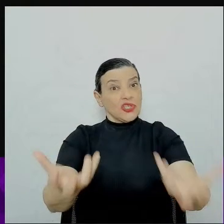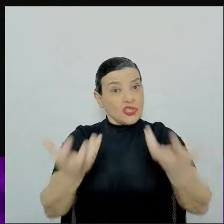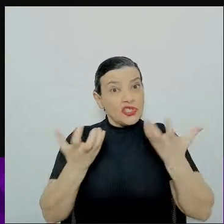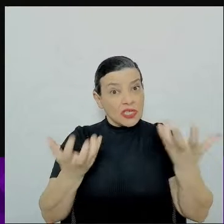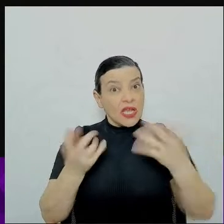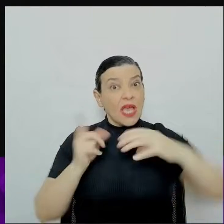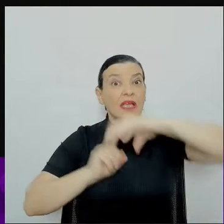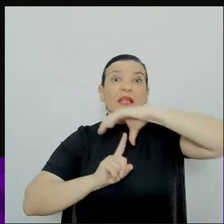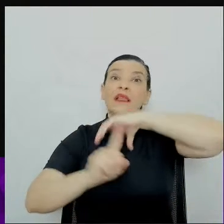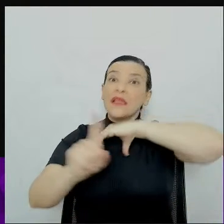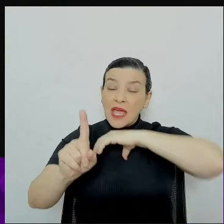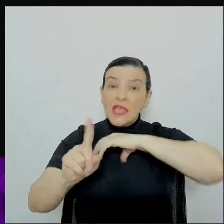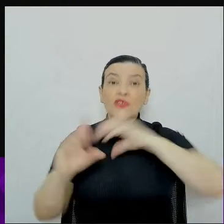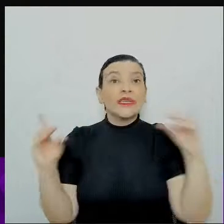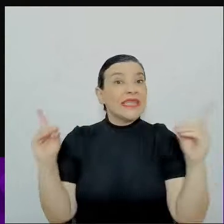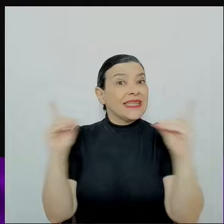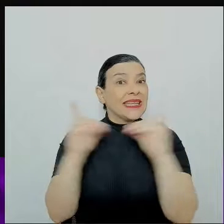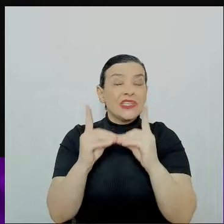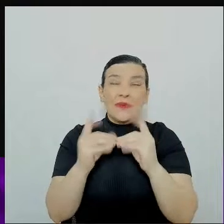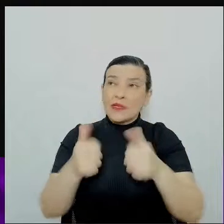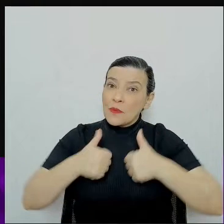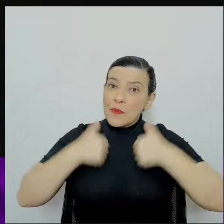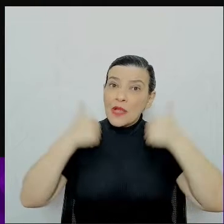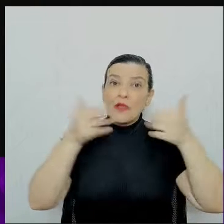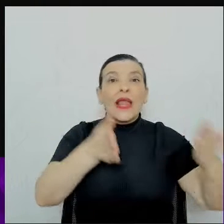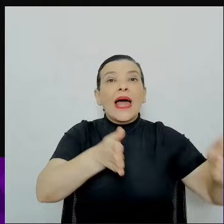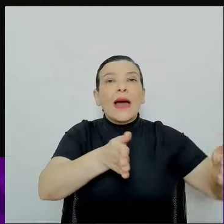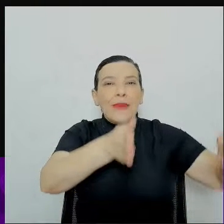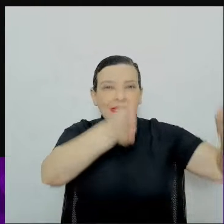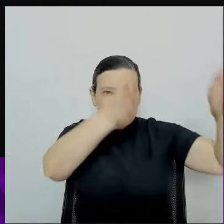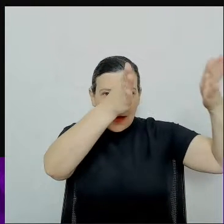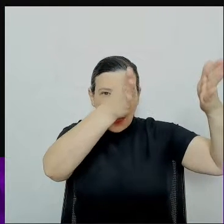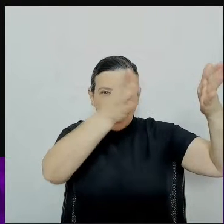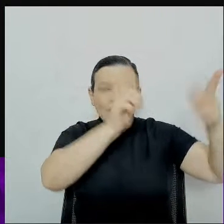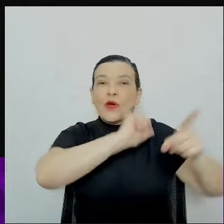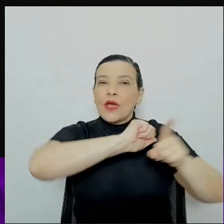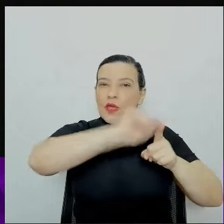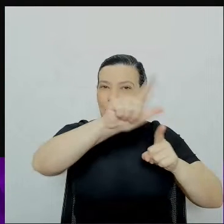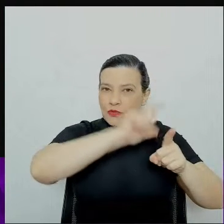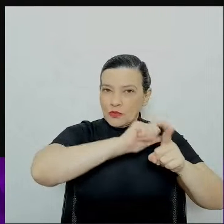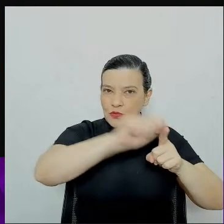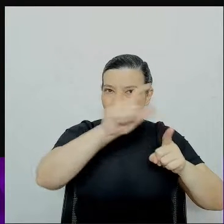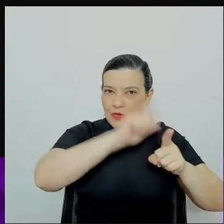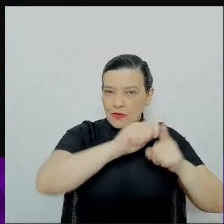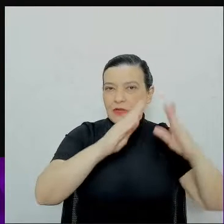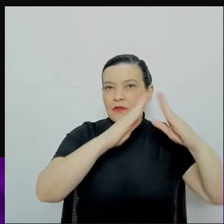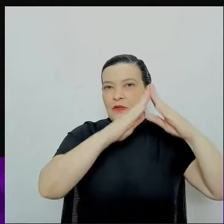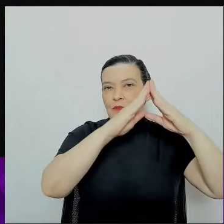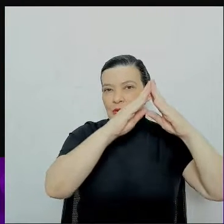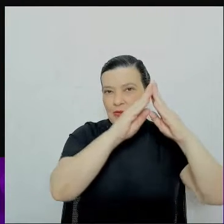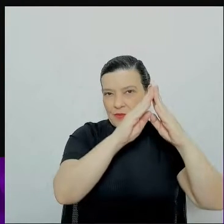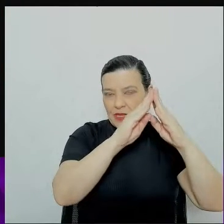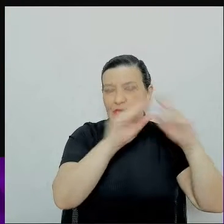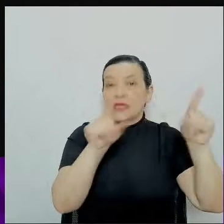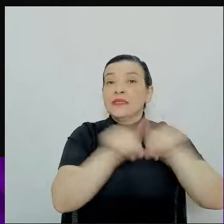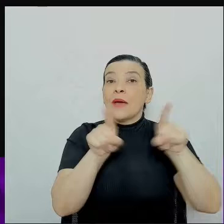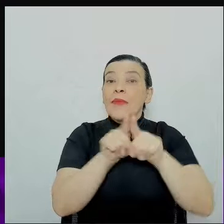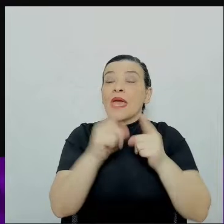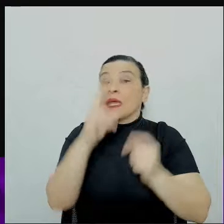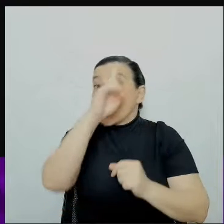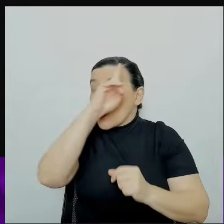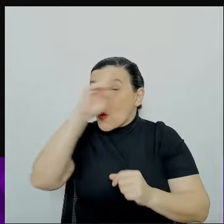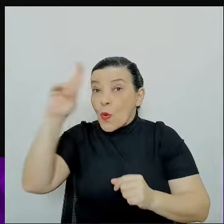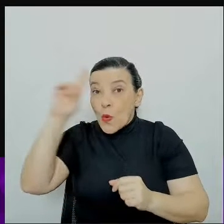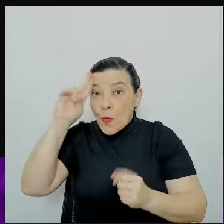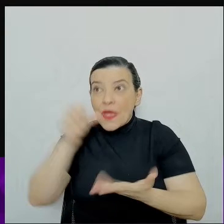cliente. Então, se eu estou ali alugando um apartamento no Airbnb, se eu estou entrando no carro do Uber, ou se eu